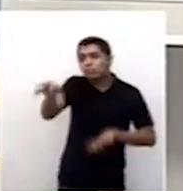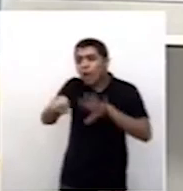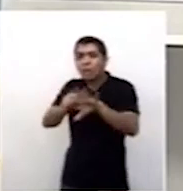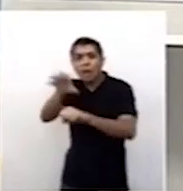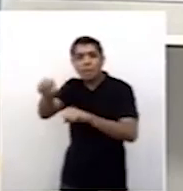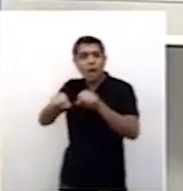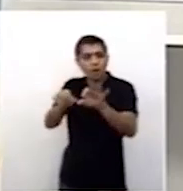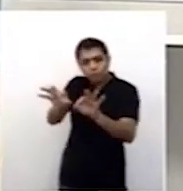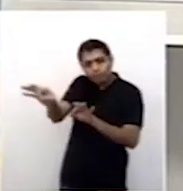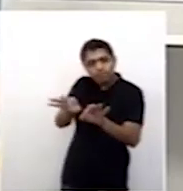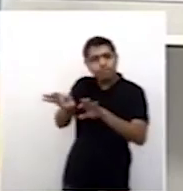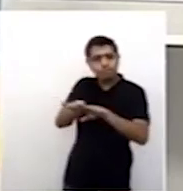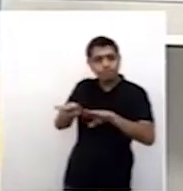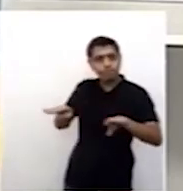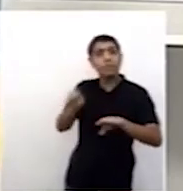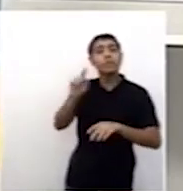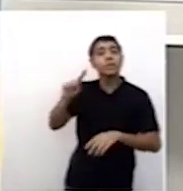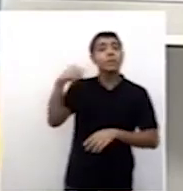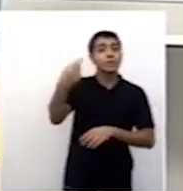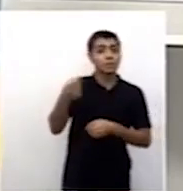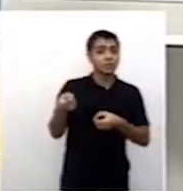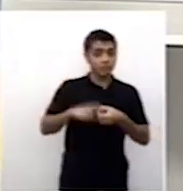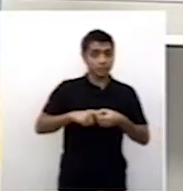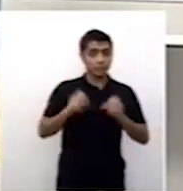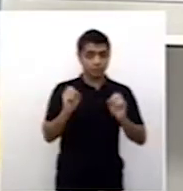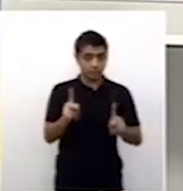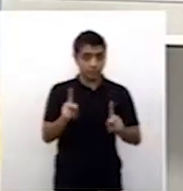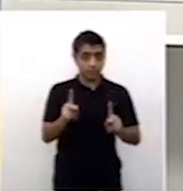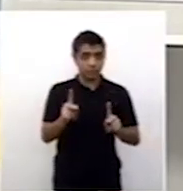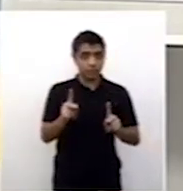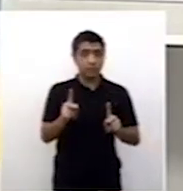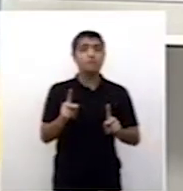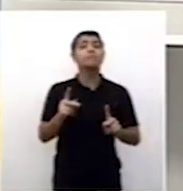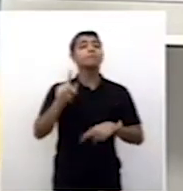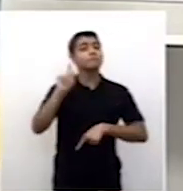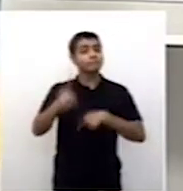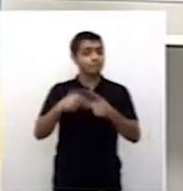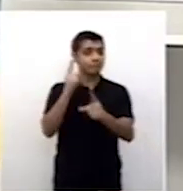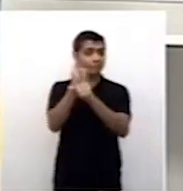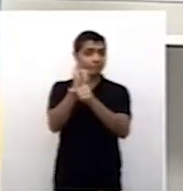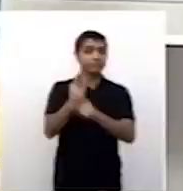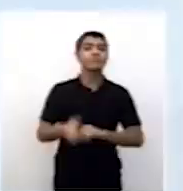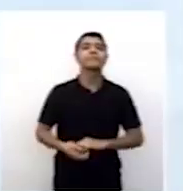aula, que eu quero que você esteja bem preparado, ok? I see you later.